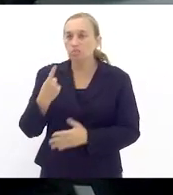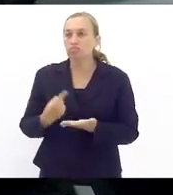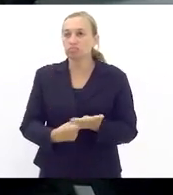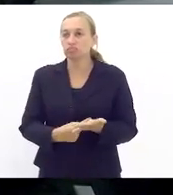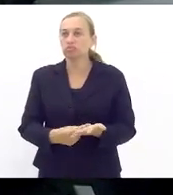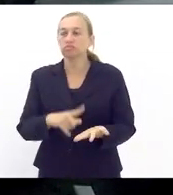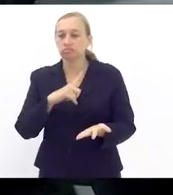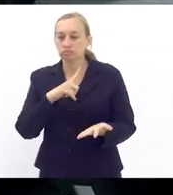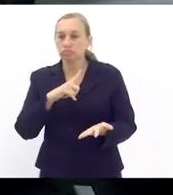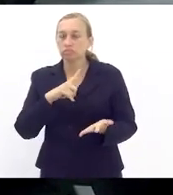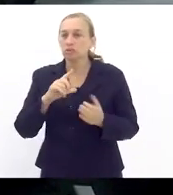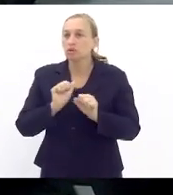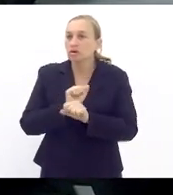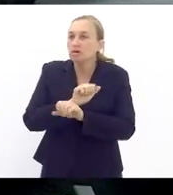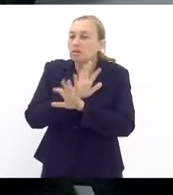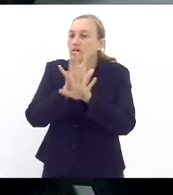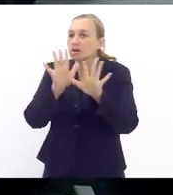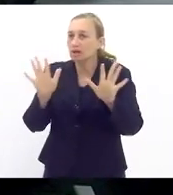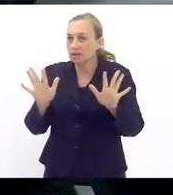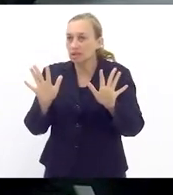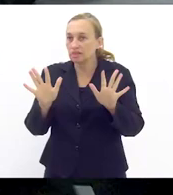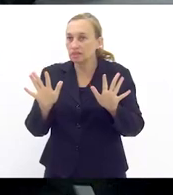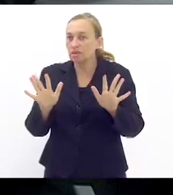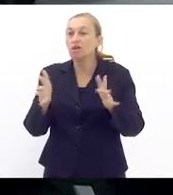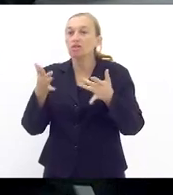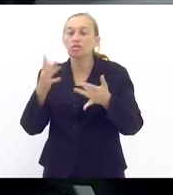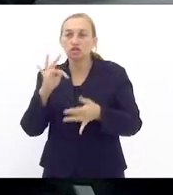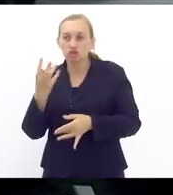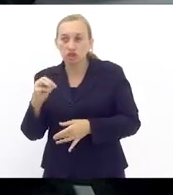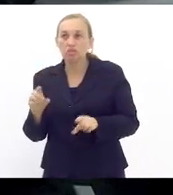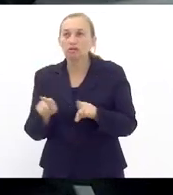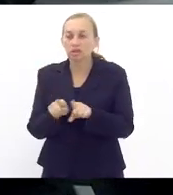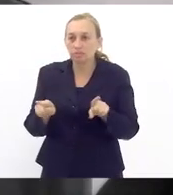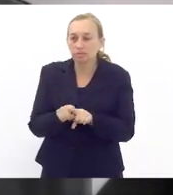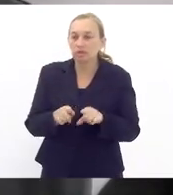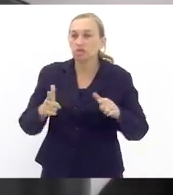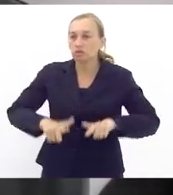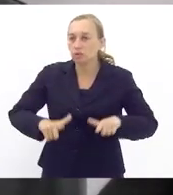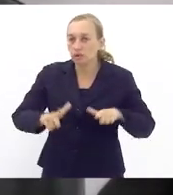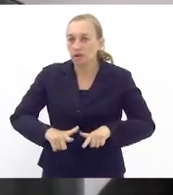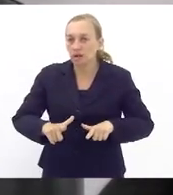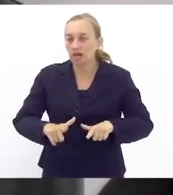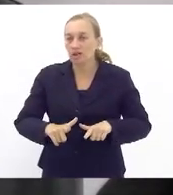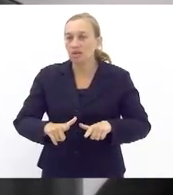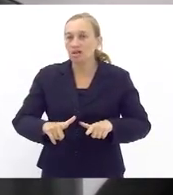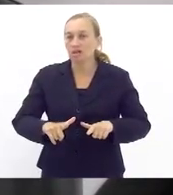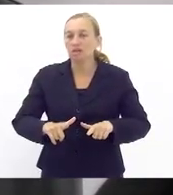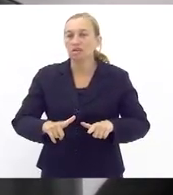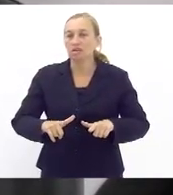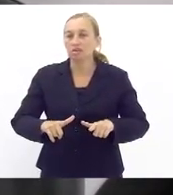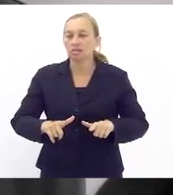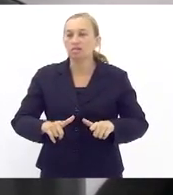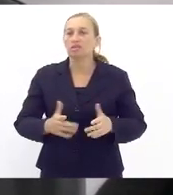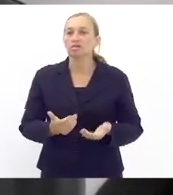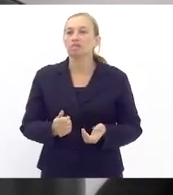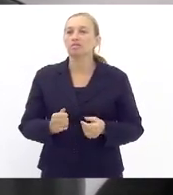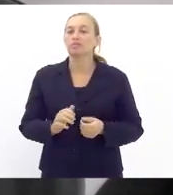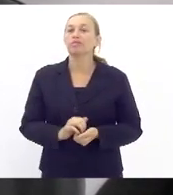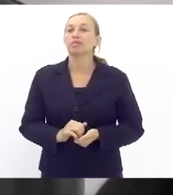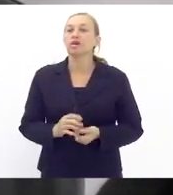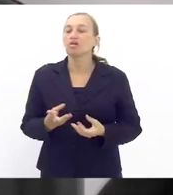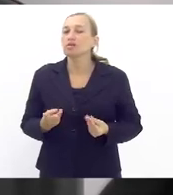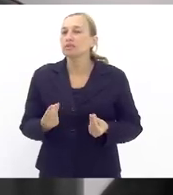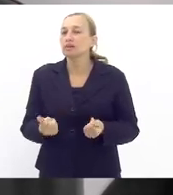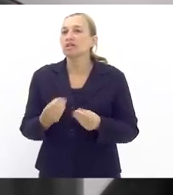comprometendo com a transparência e Thiago também falou dos Passos sendo tomados eu fiquei muito sensibilizada